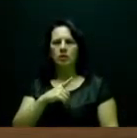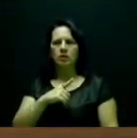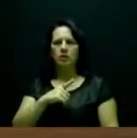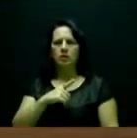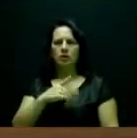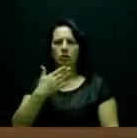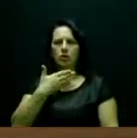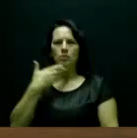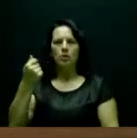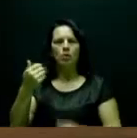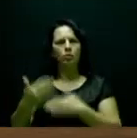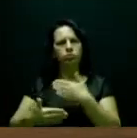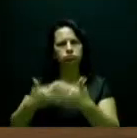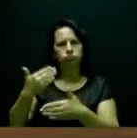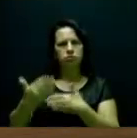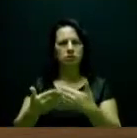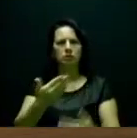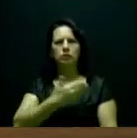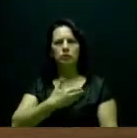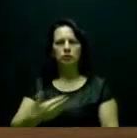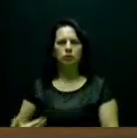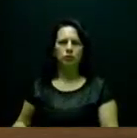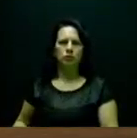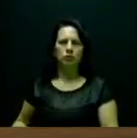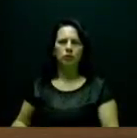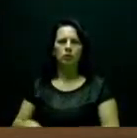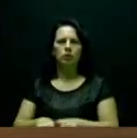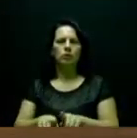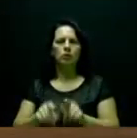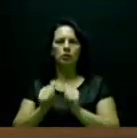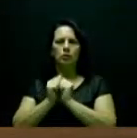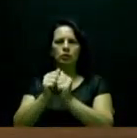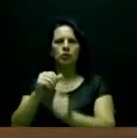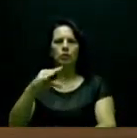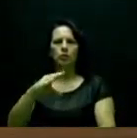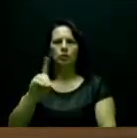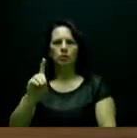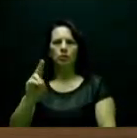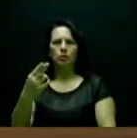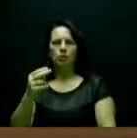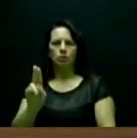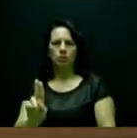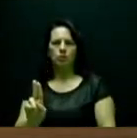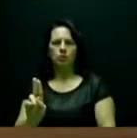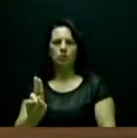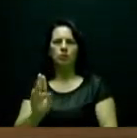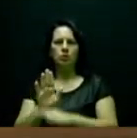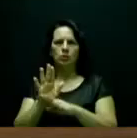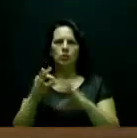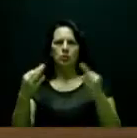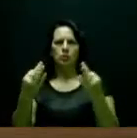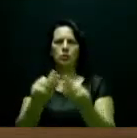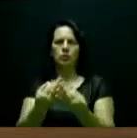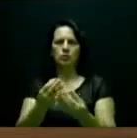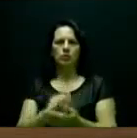um melhor empenho do poder do governo municipal, buscando junto ao CDHU o entendimento para favorecer essas